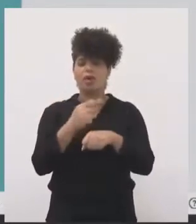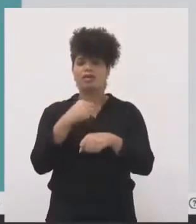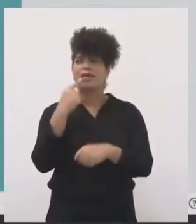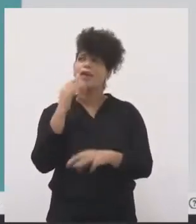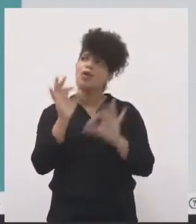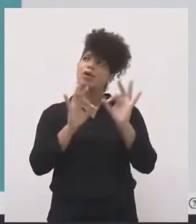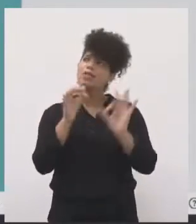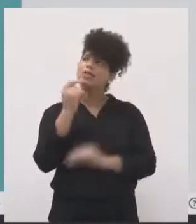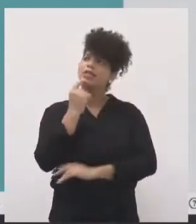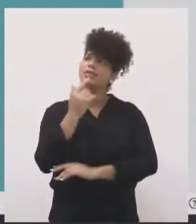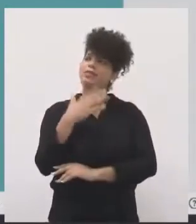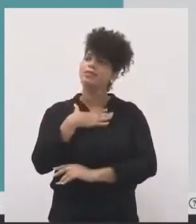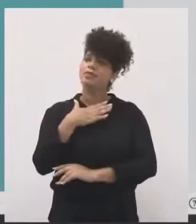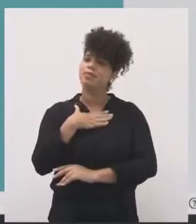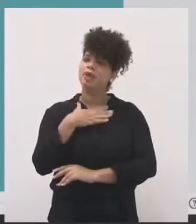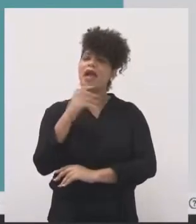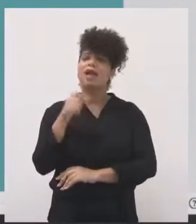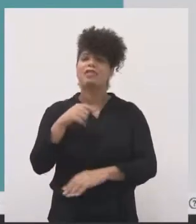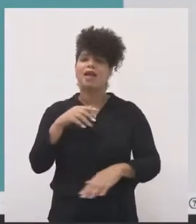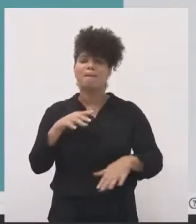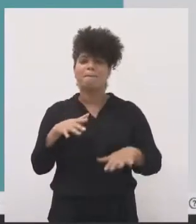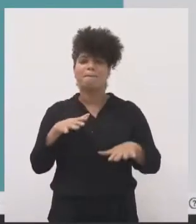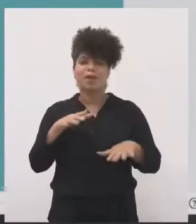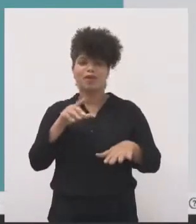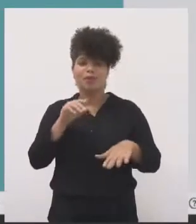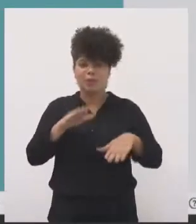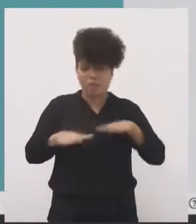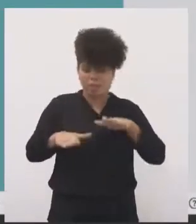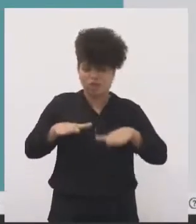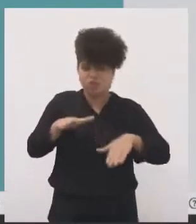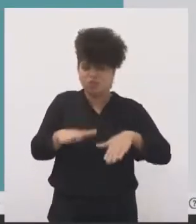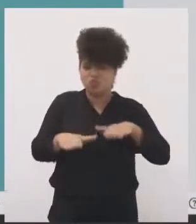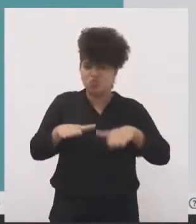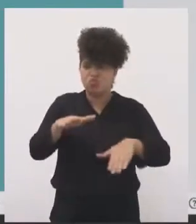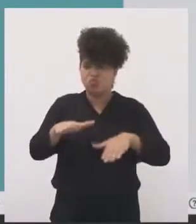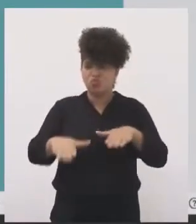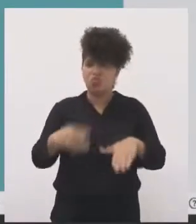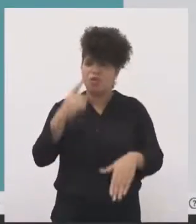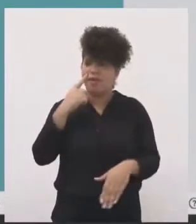também, como, por exemplo, pegadas de dinossauro.